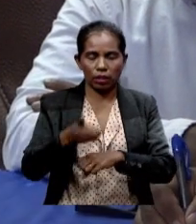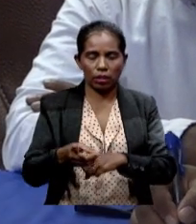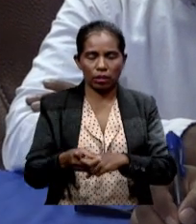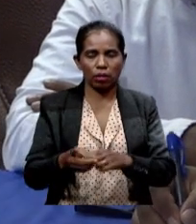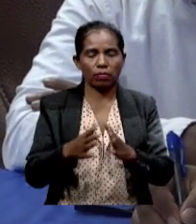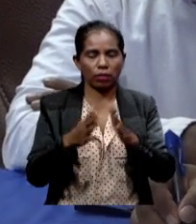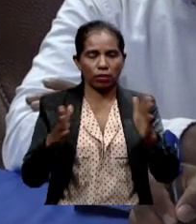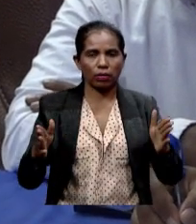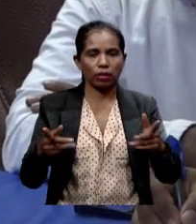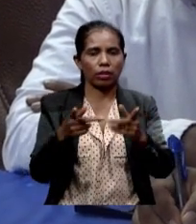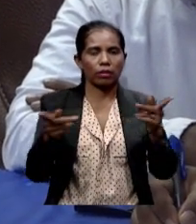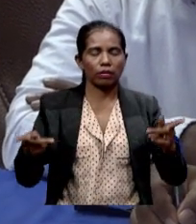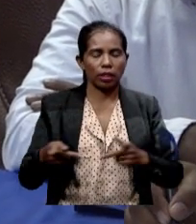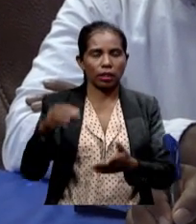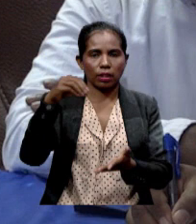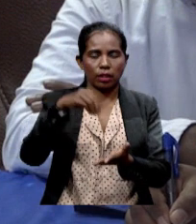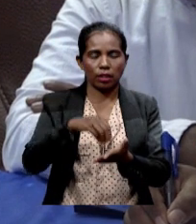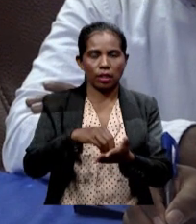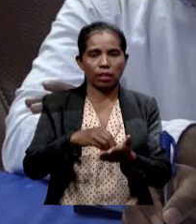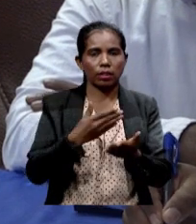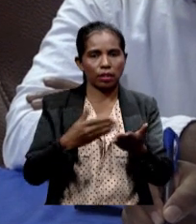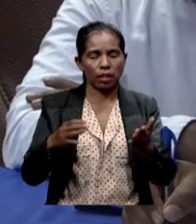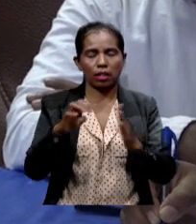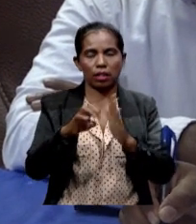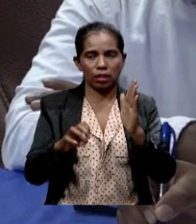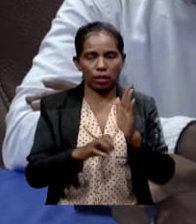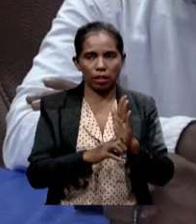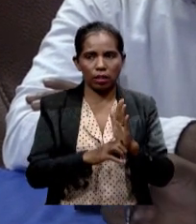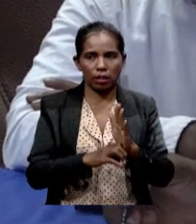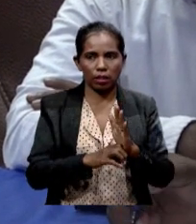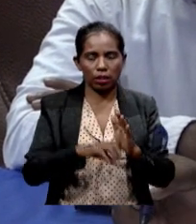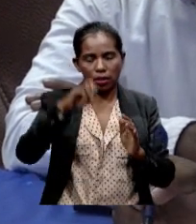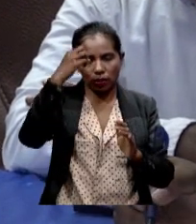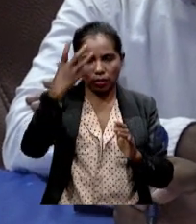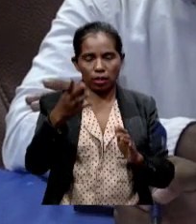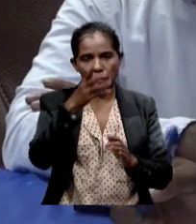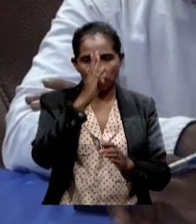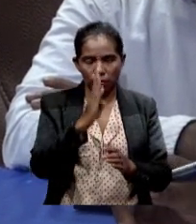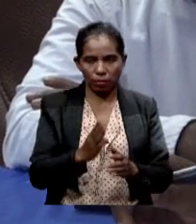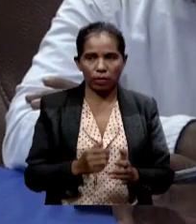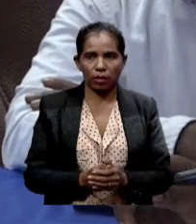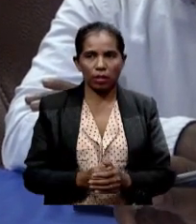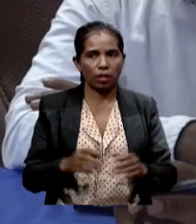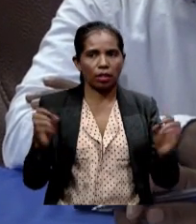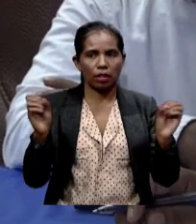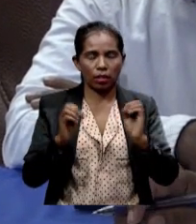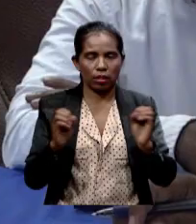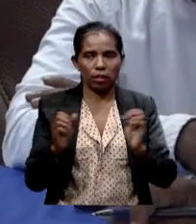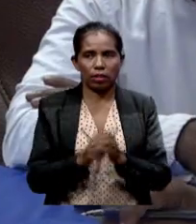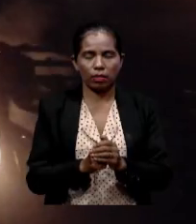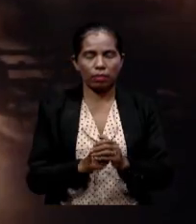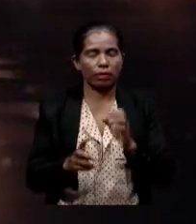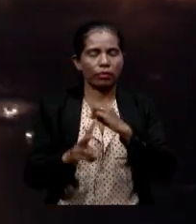armazém Estado Ninian. E armazém, né, e lá, o graça maromak Ninian, e lá ia impacto da